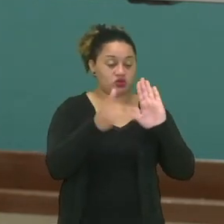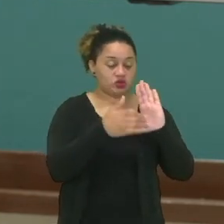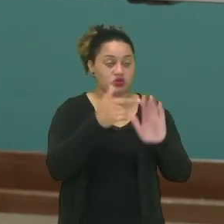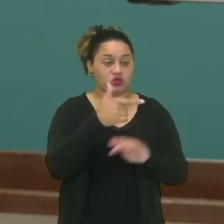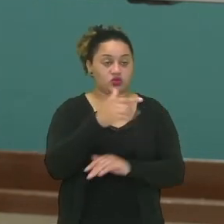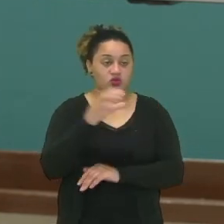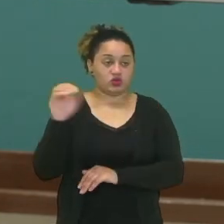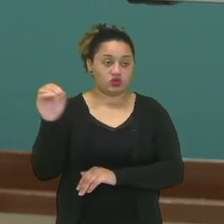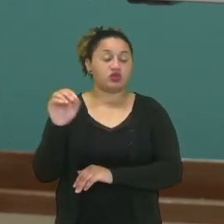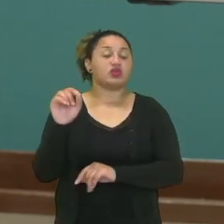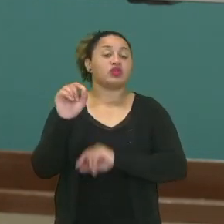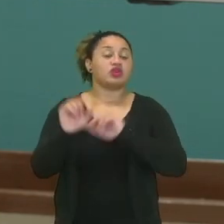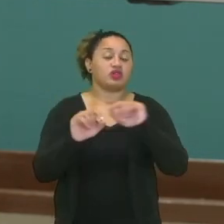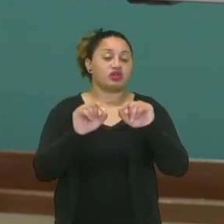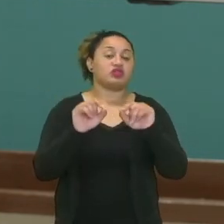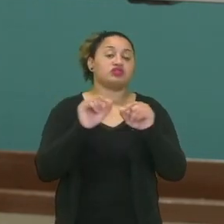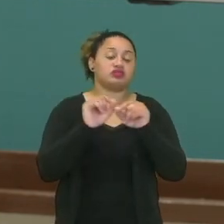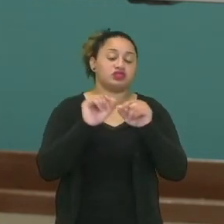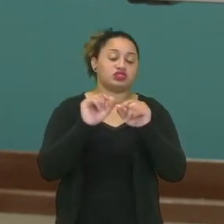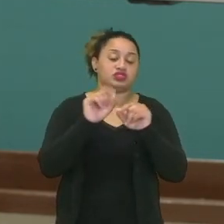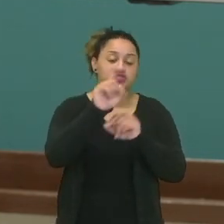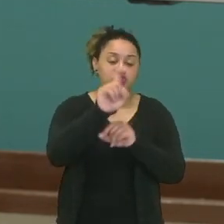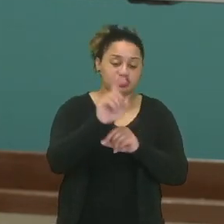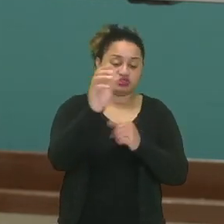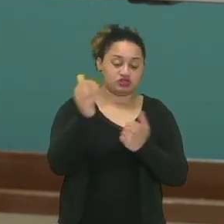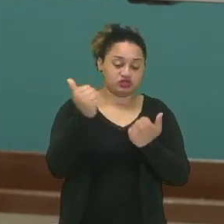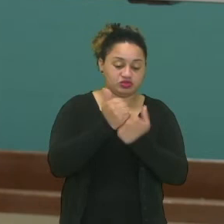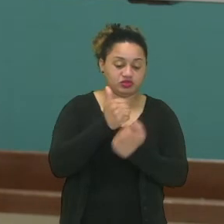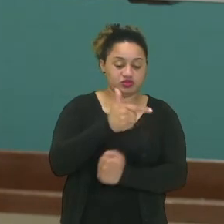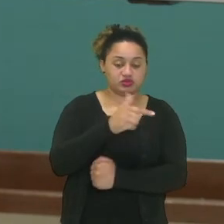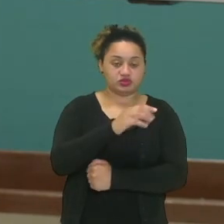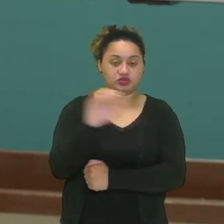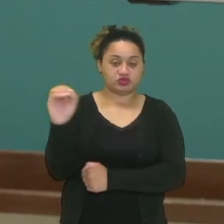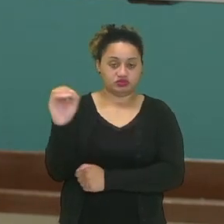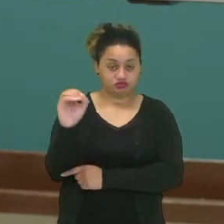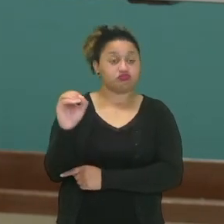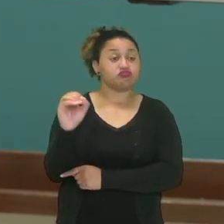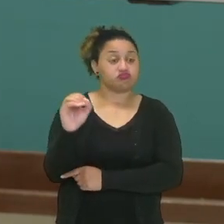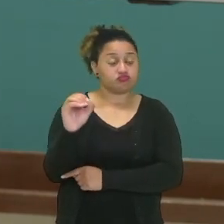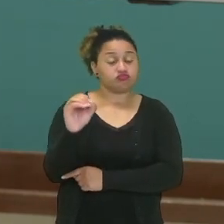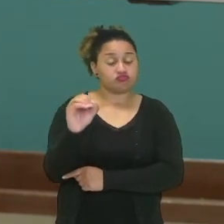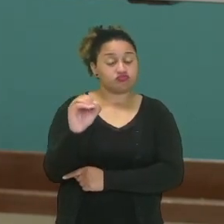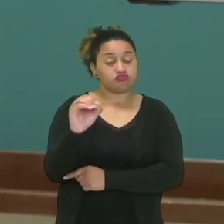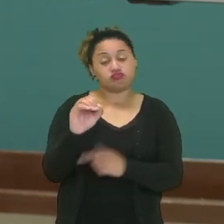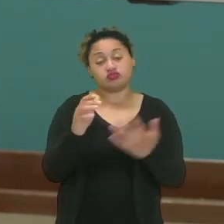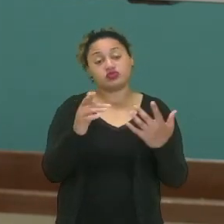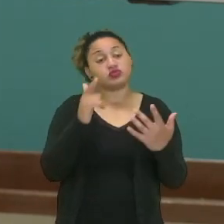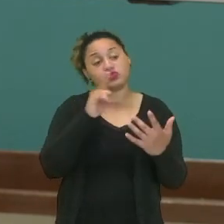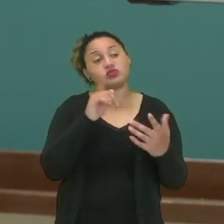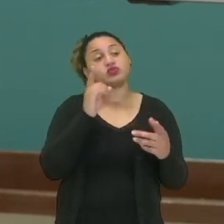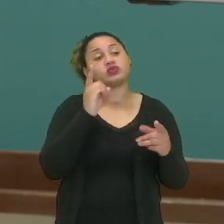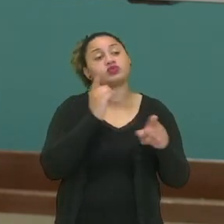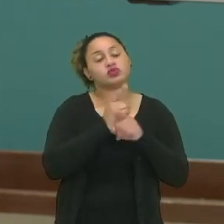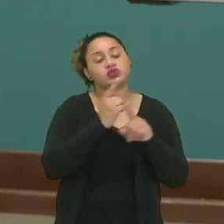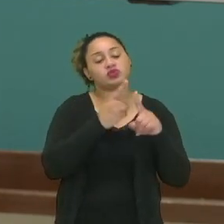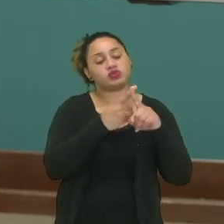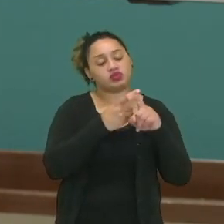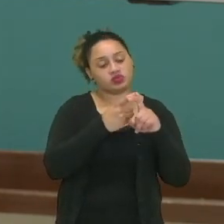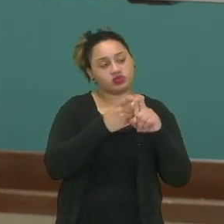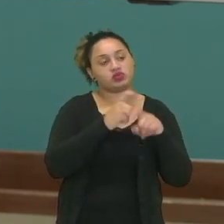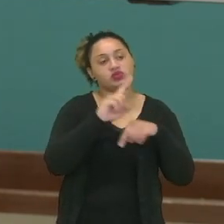200 peças, eu vou substituir aqui, no lugar do X, as 200 peças. Eu vou ter o